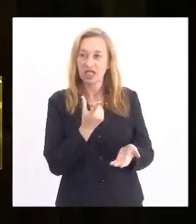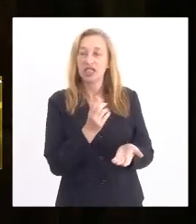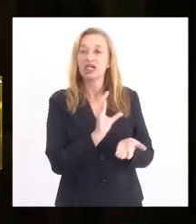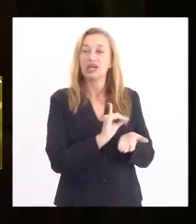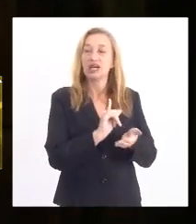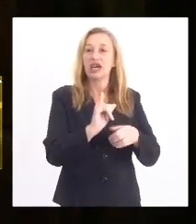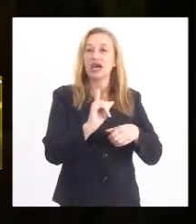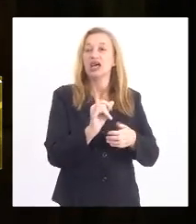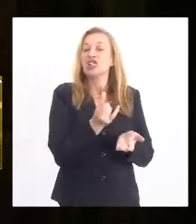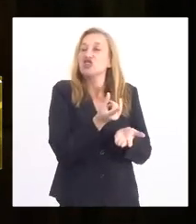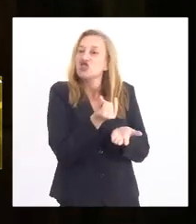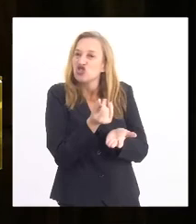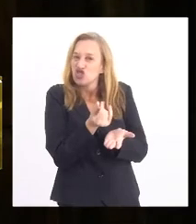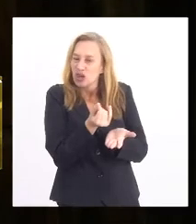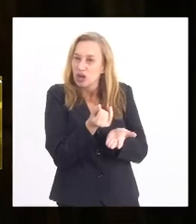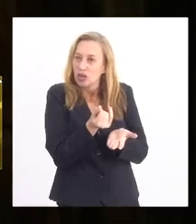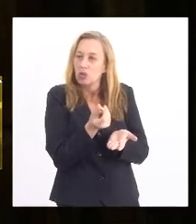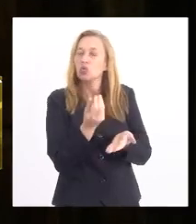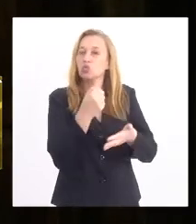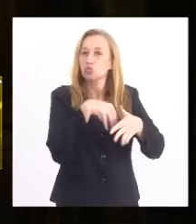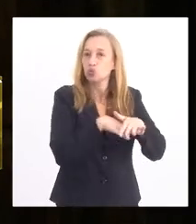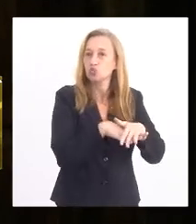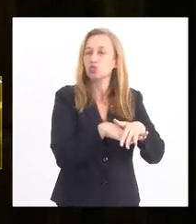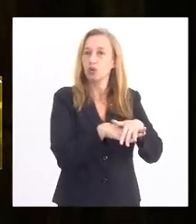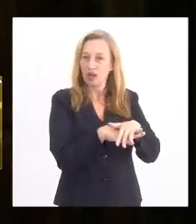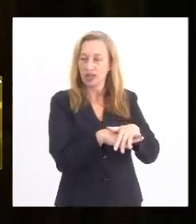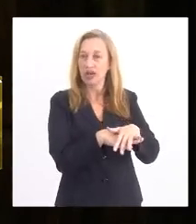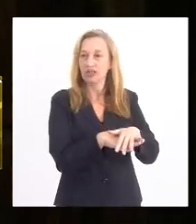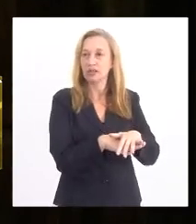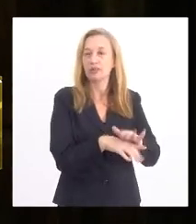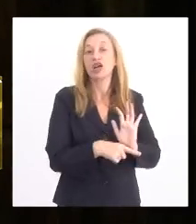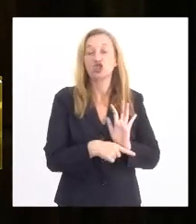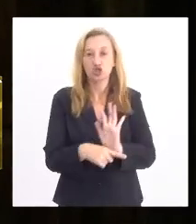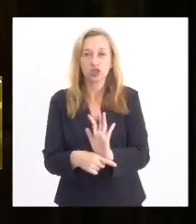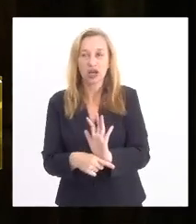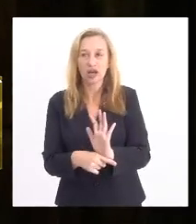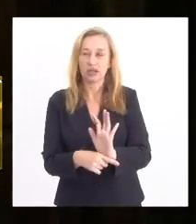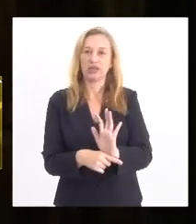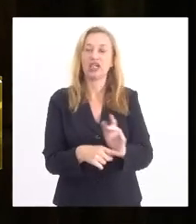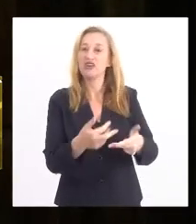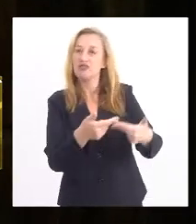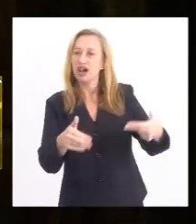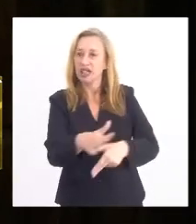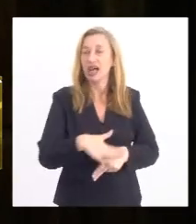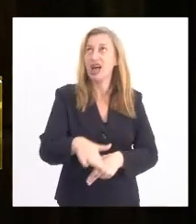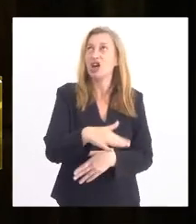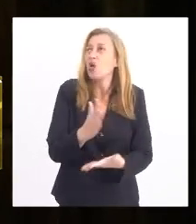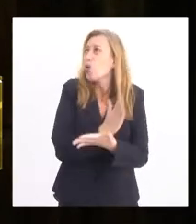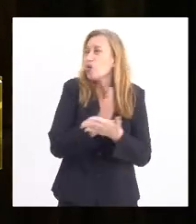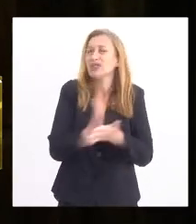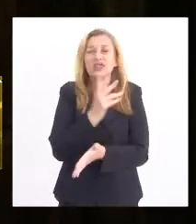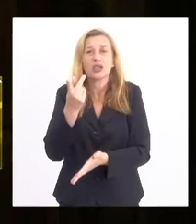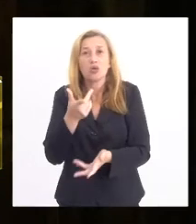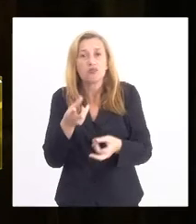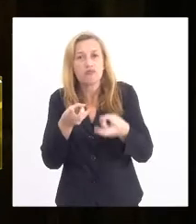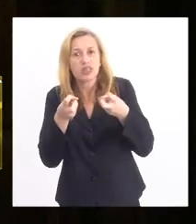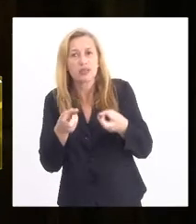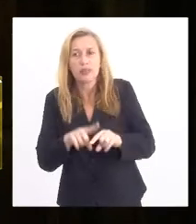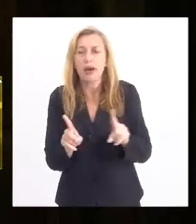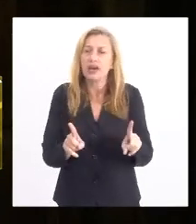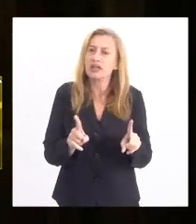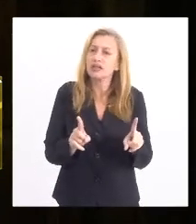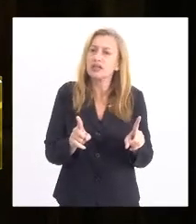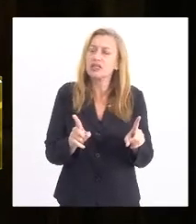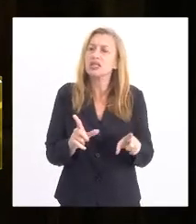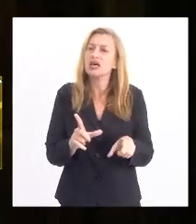Capital nas empresas o pronamp coisas que a gente Às vezes a gente nem passa percebido mas